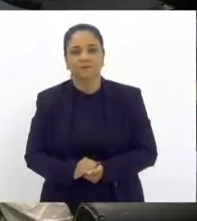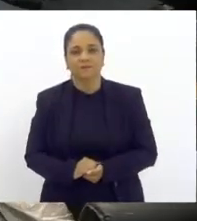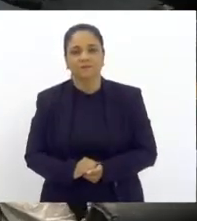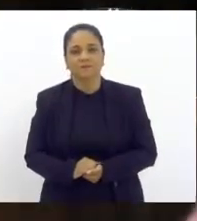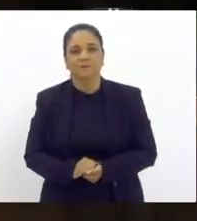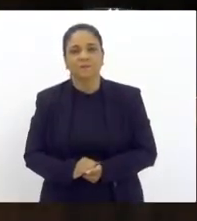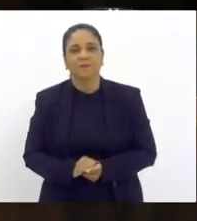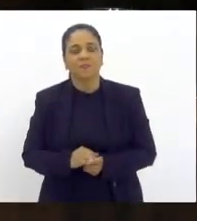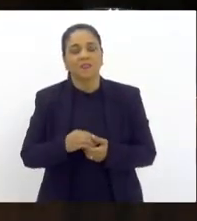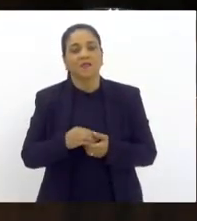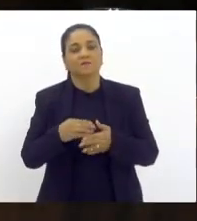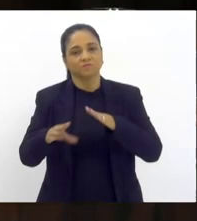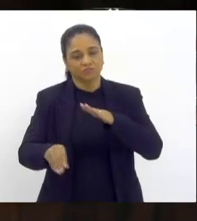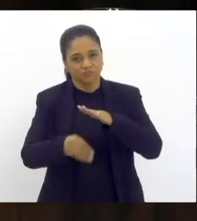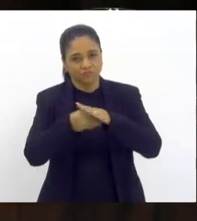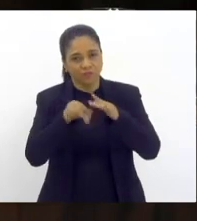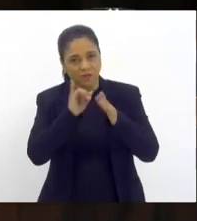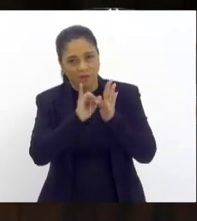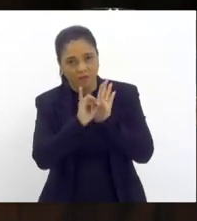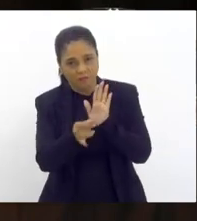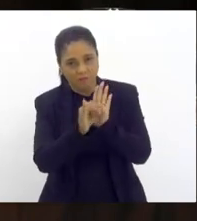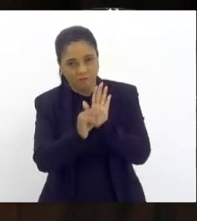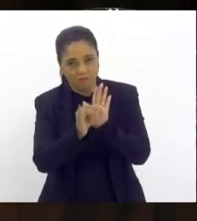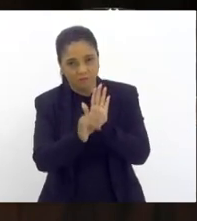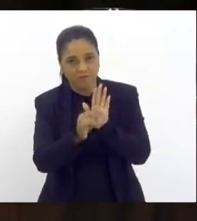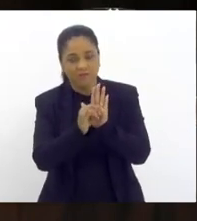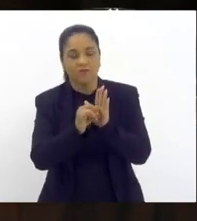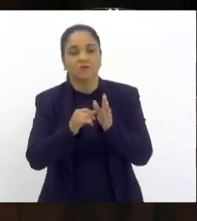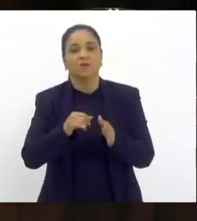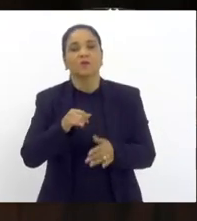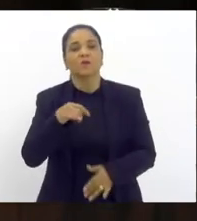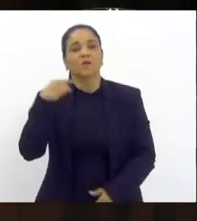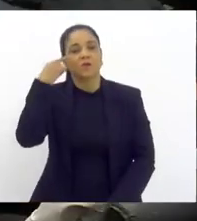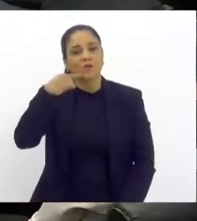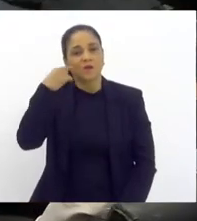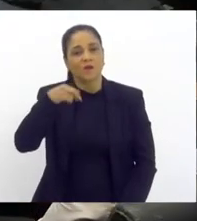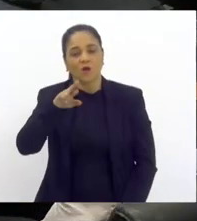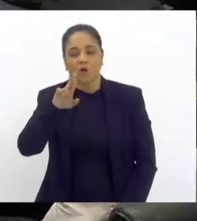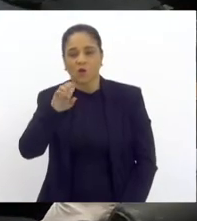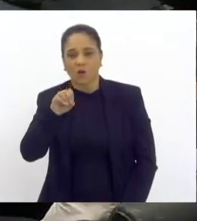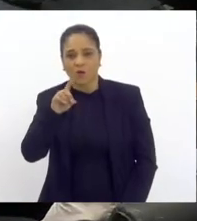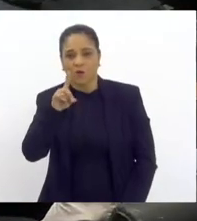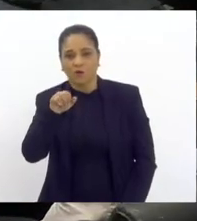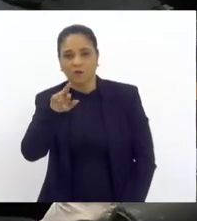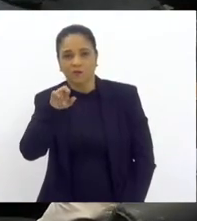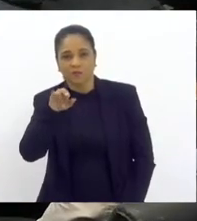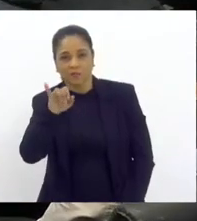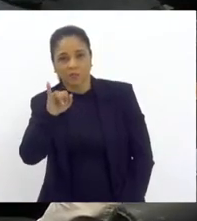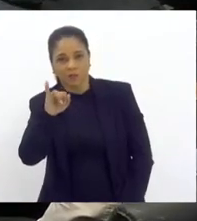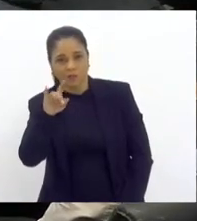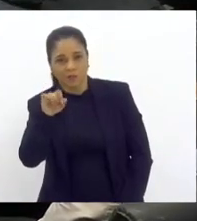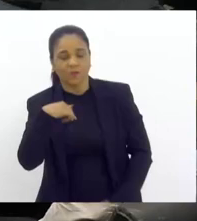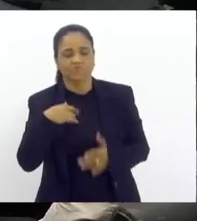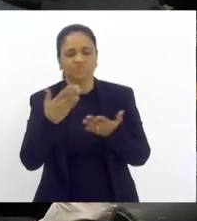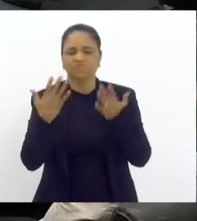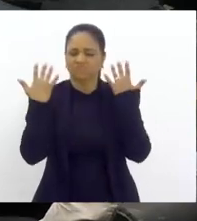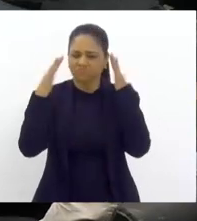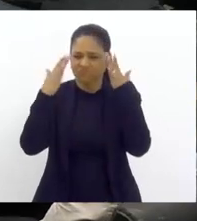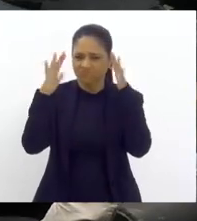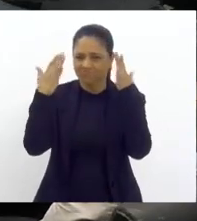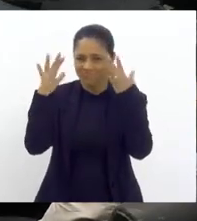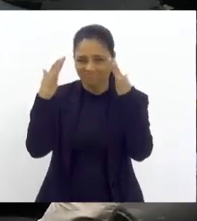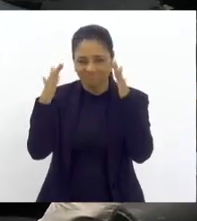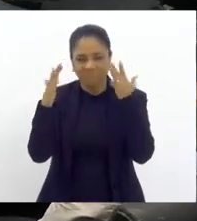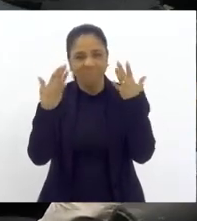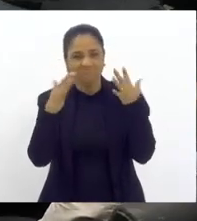Para emitir parecer pela Comissão de Constituição e Justiça, deputado Rodrigo Amorim. Senhora Presidente, em primeiro lugar, saudar as deputadas dessa casa,